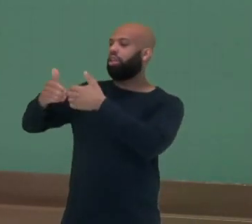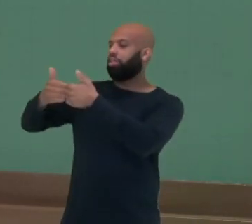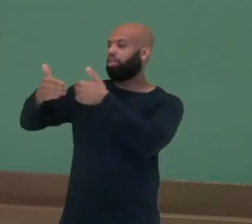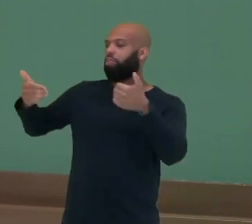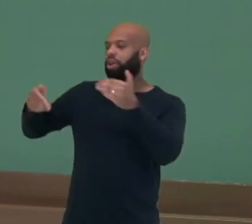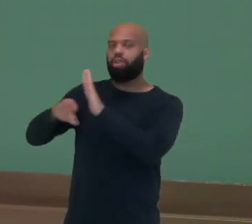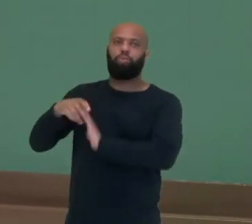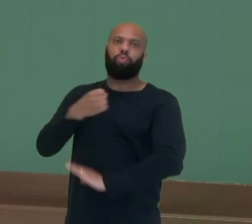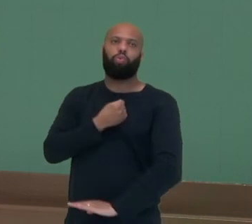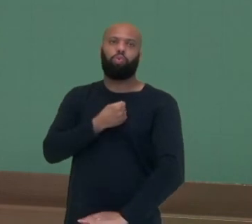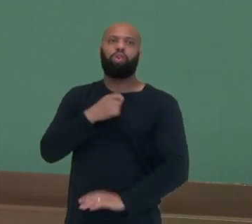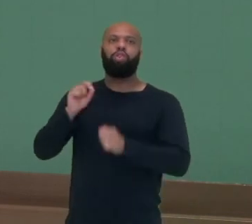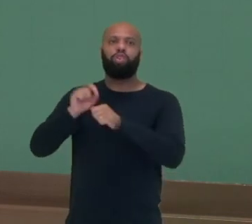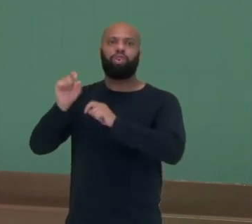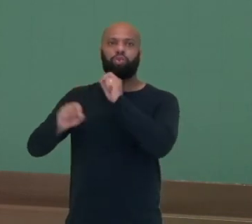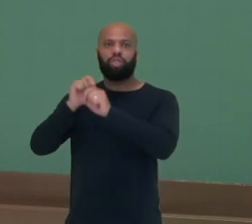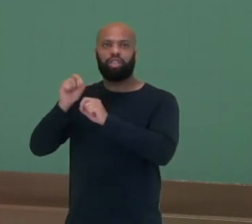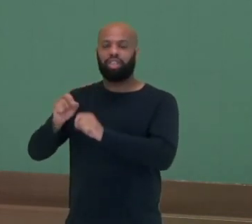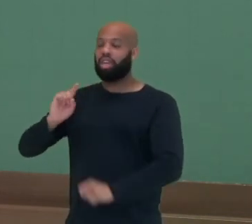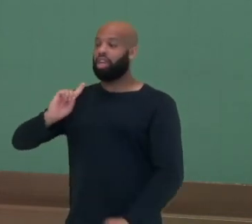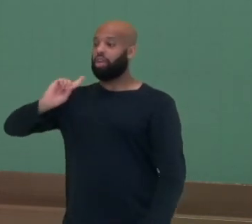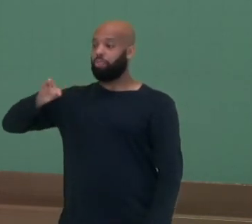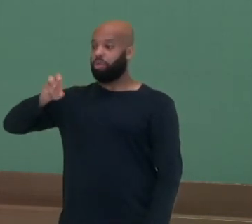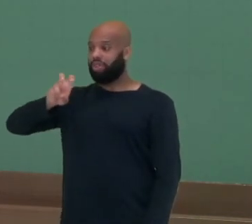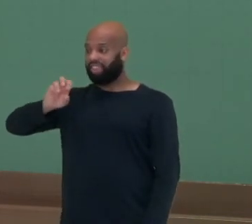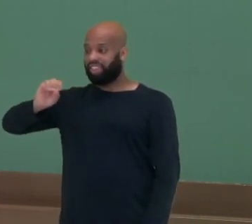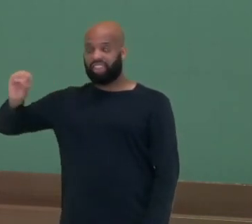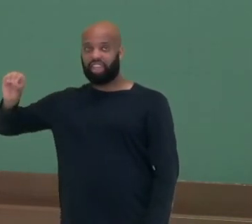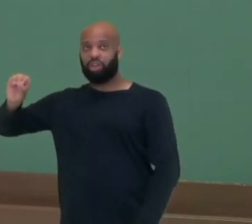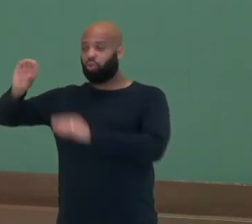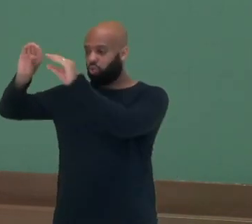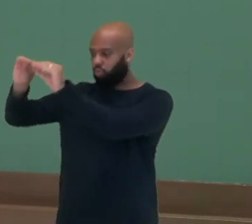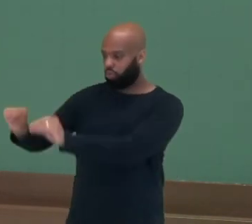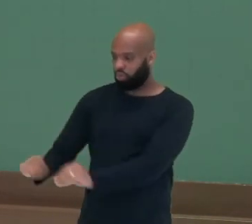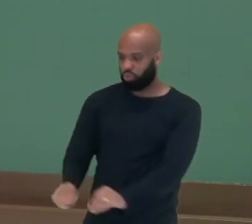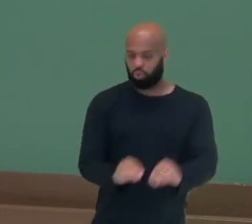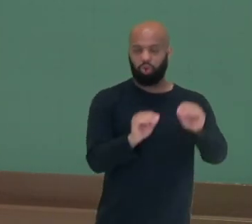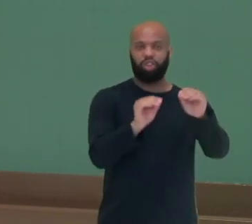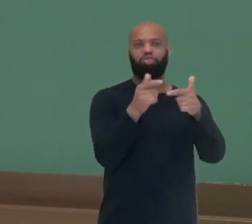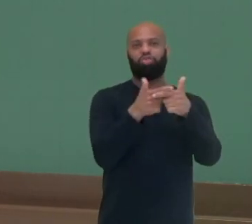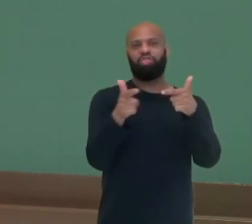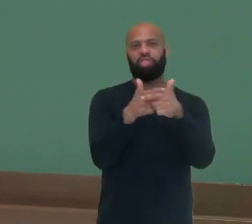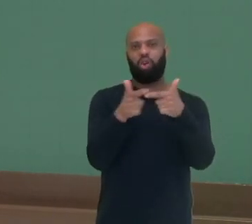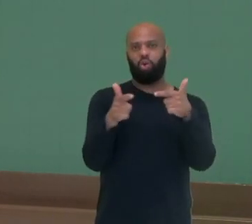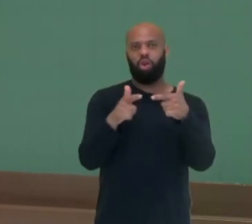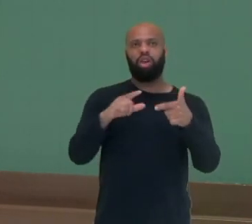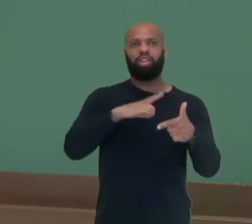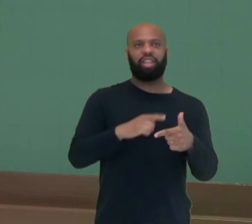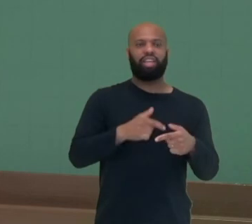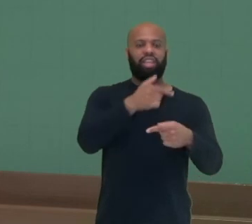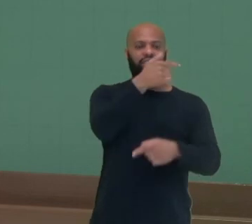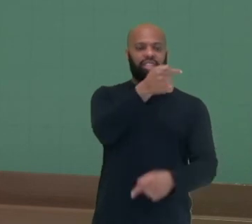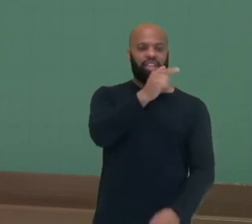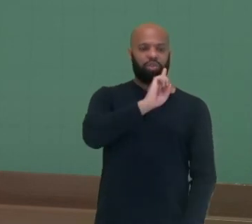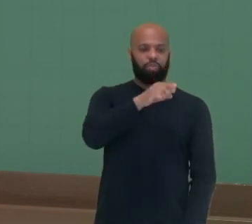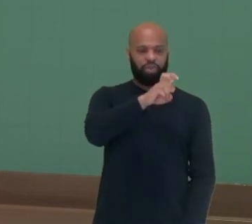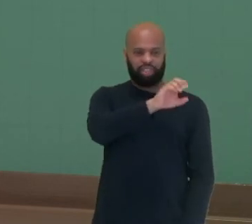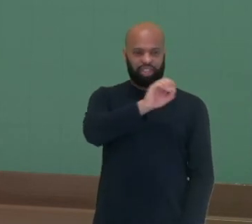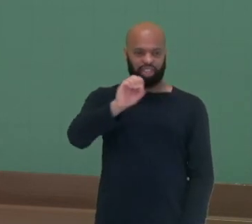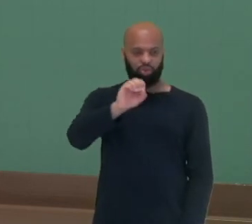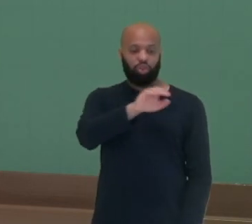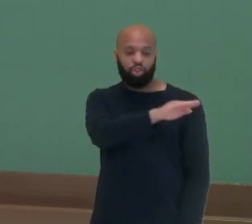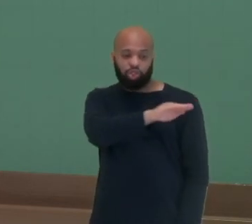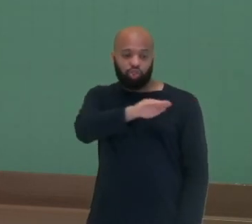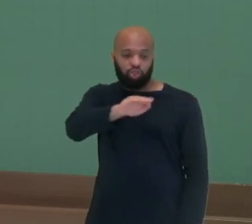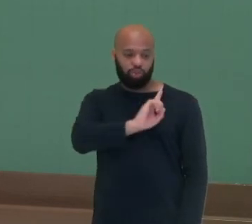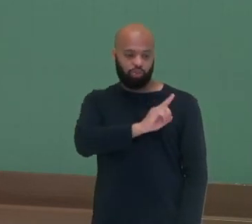os 7.500. 7.500 dividido por 1.500, nós temos 5.